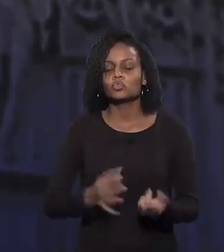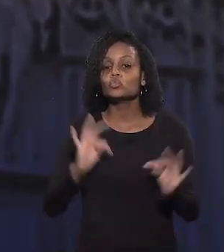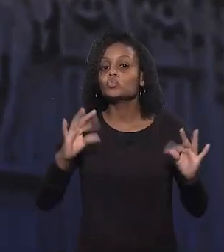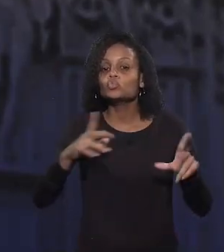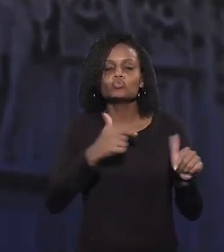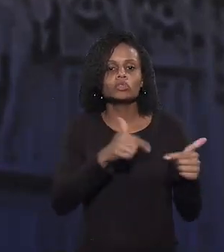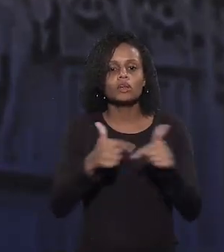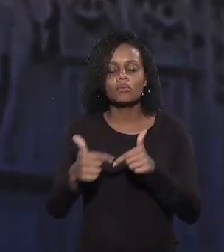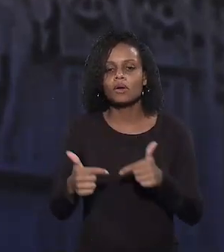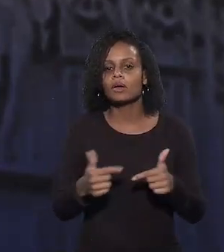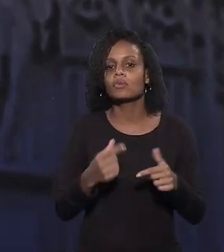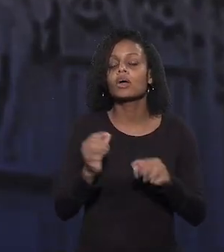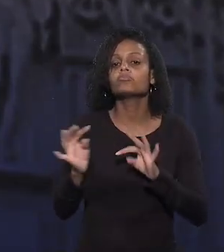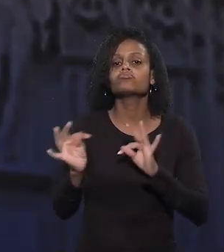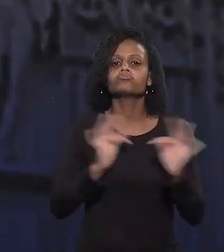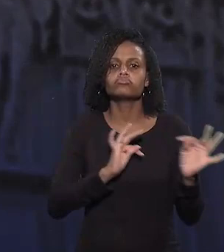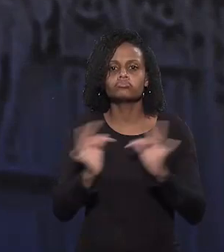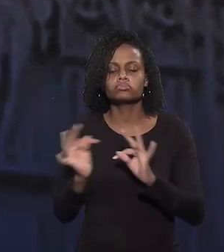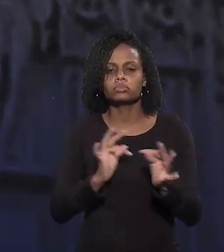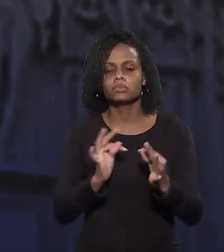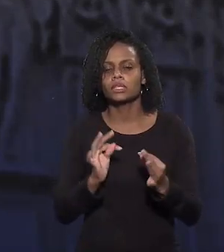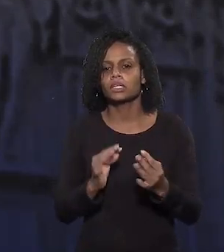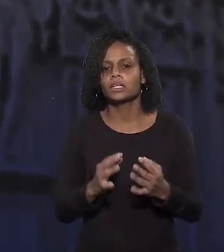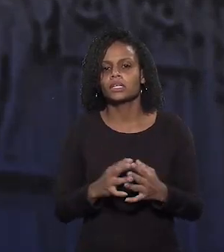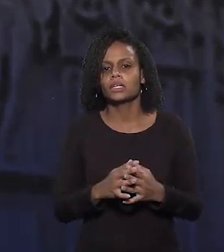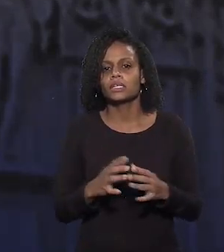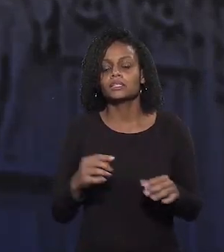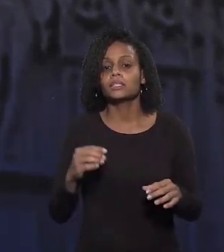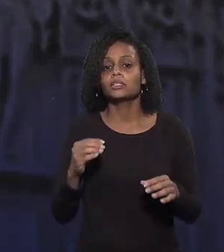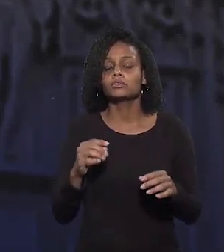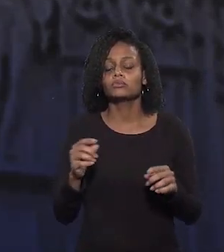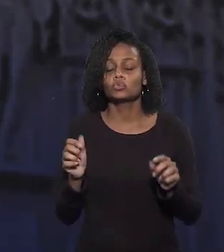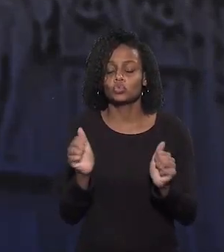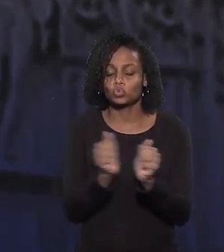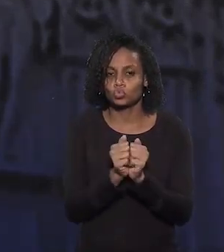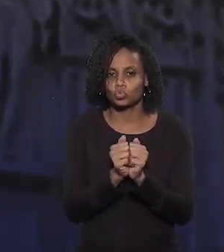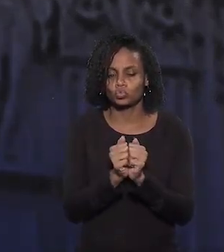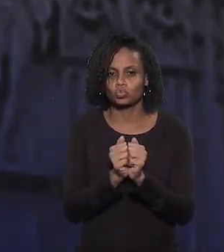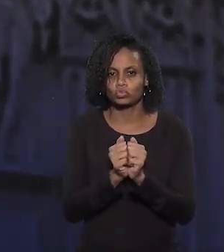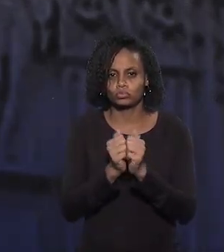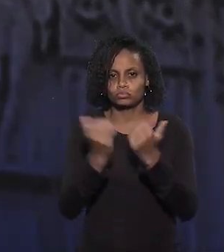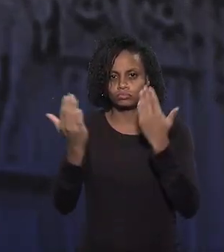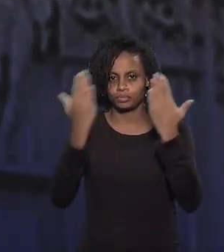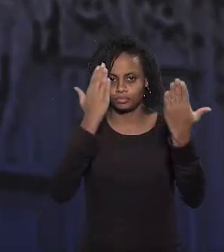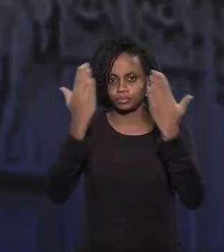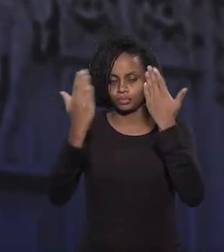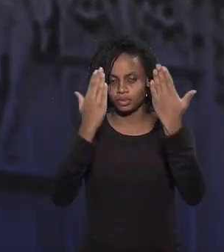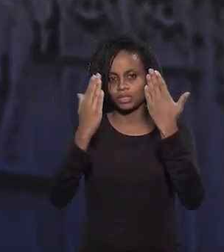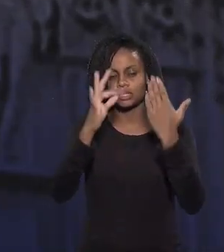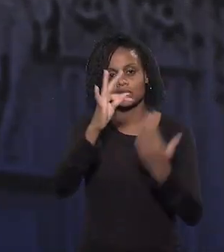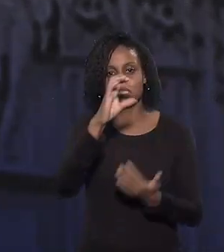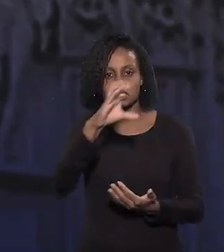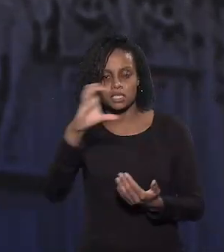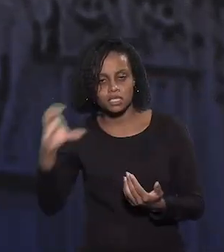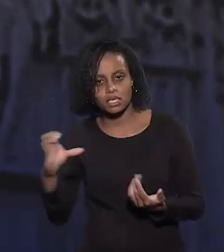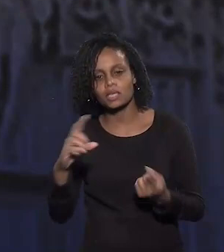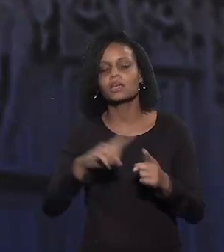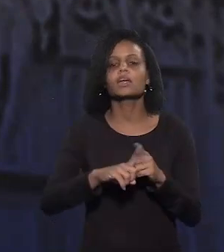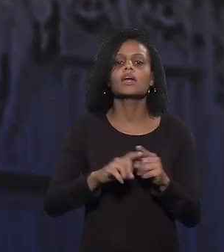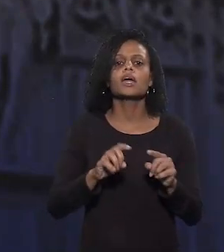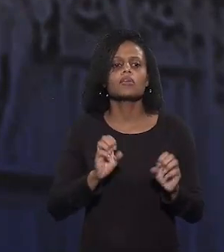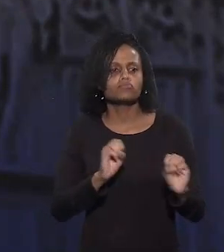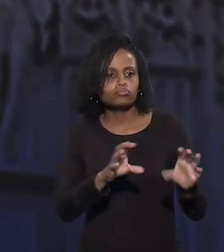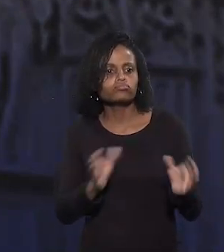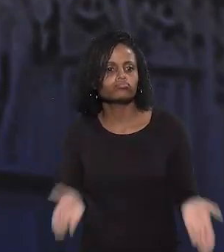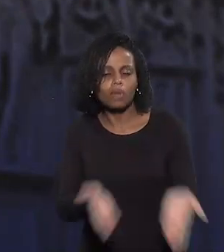tudo isso se trabalha com as terapias atuais dentro da psicologia, como é a terapia cognitivo-comportamental,